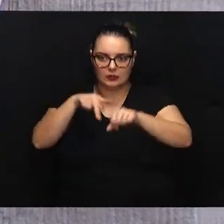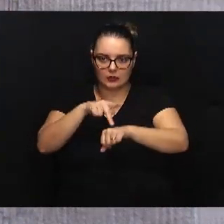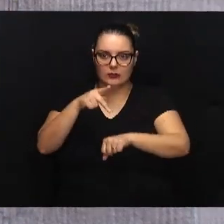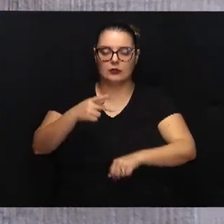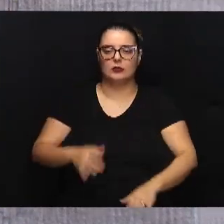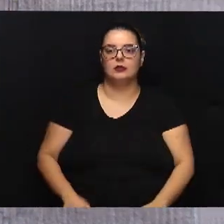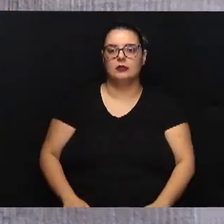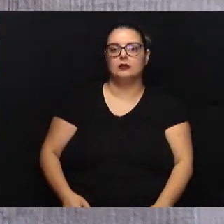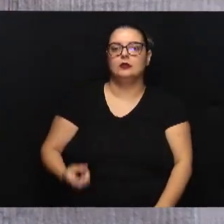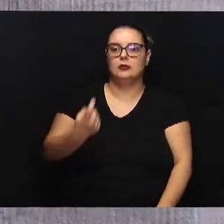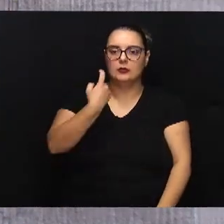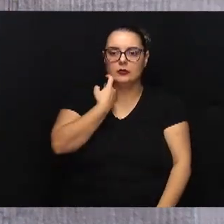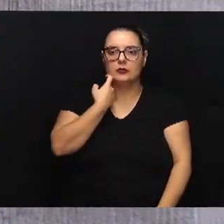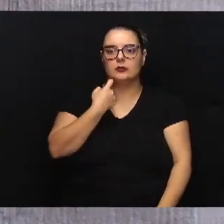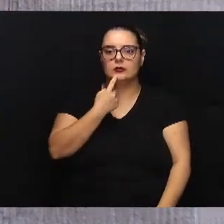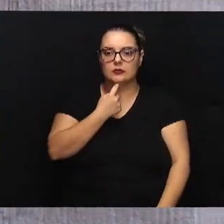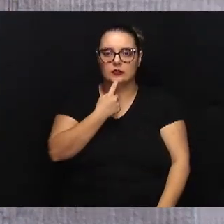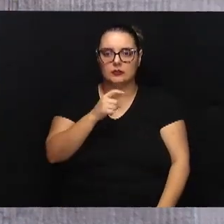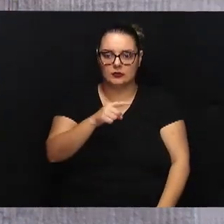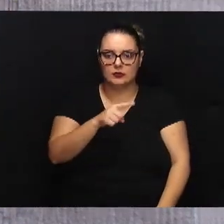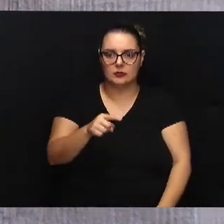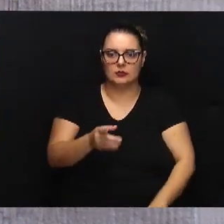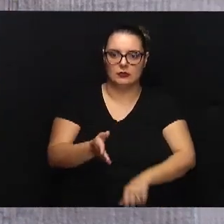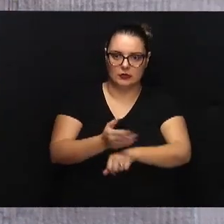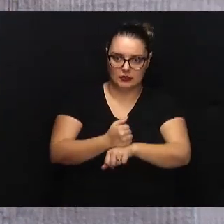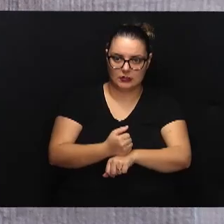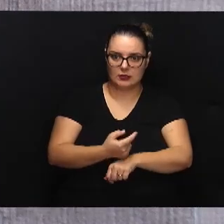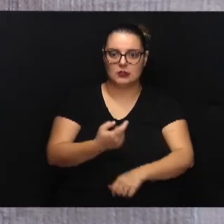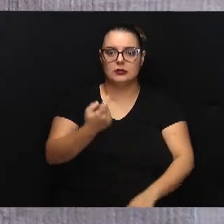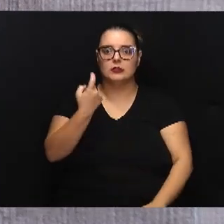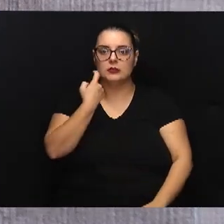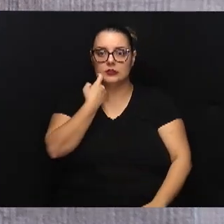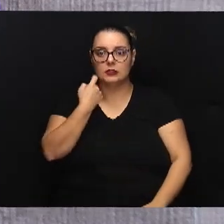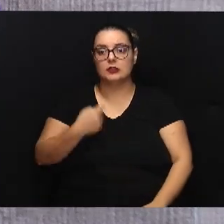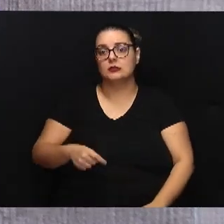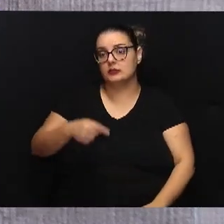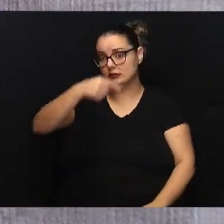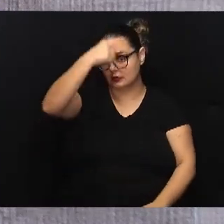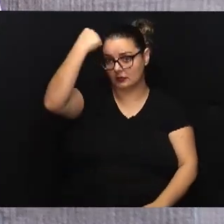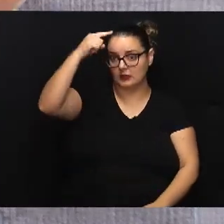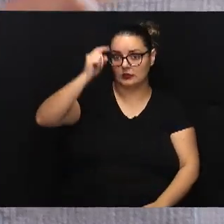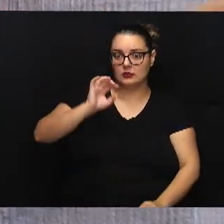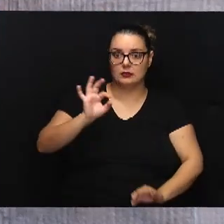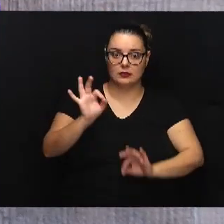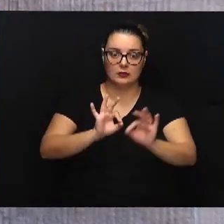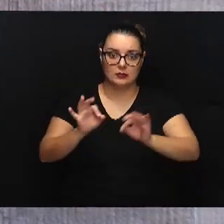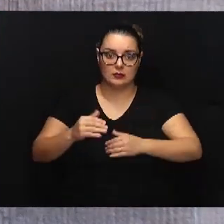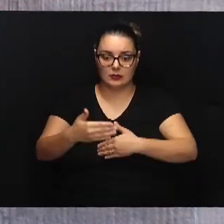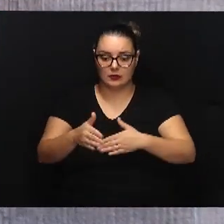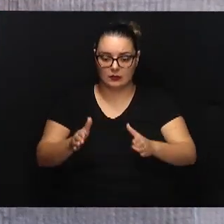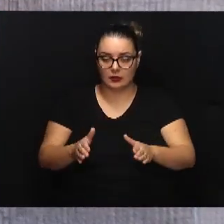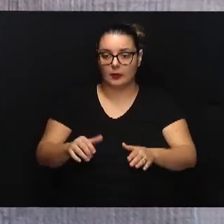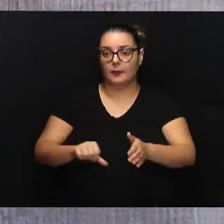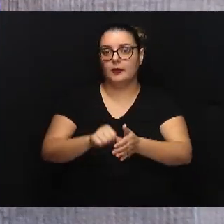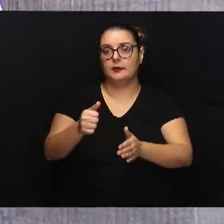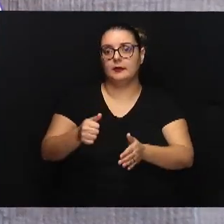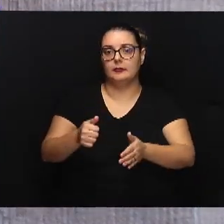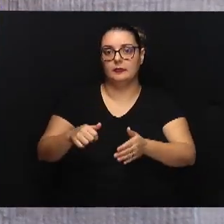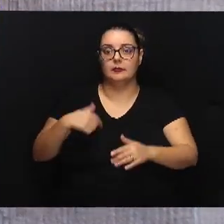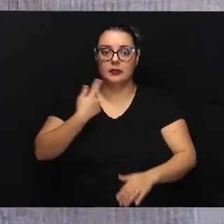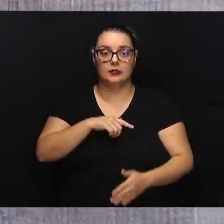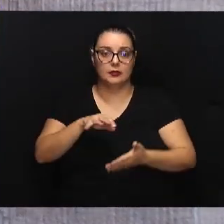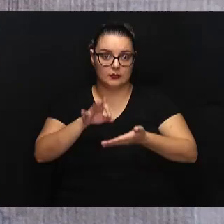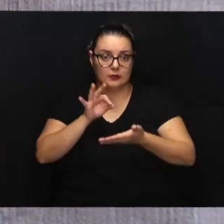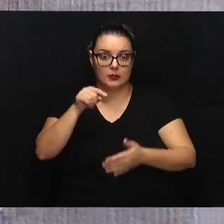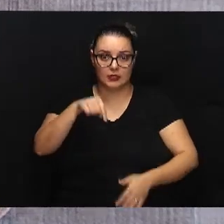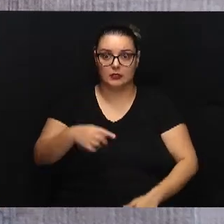no feriado que antecede a Páscoa, na sexta-feira santa, eu montei a minha primeira cesta. Pra gente tomar café aqui em casa. E